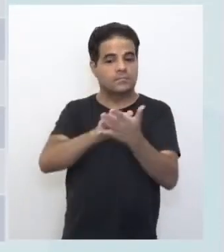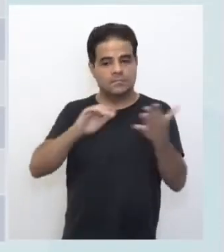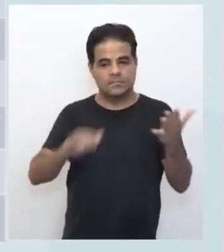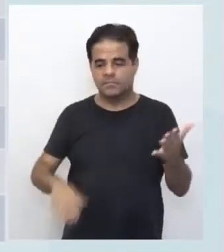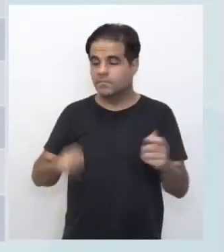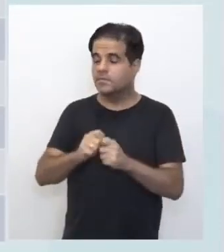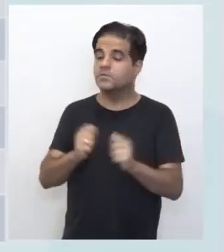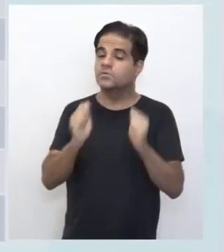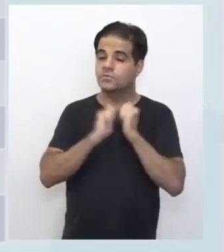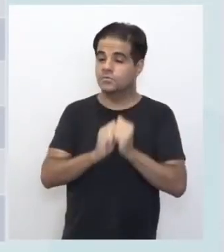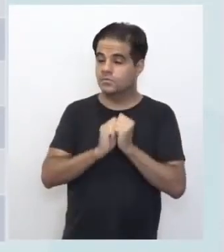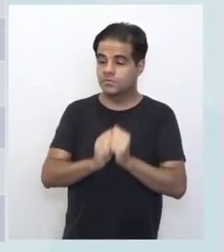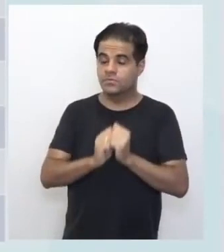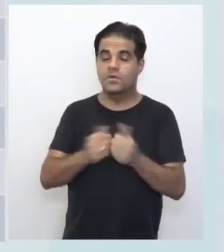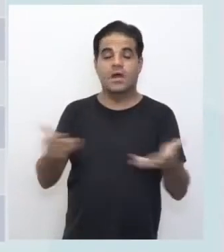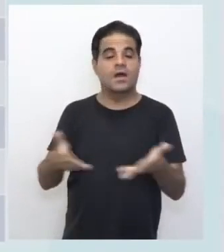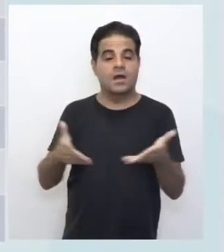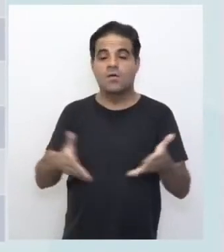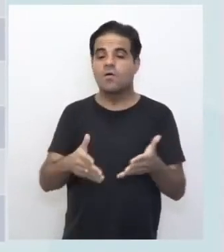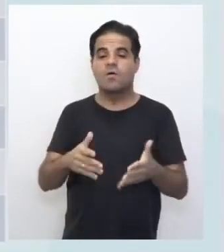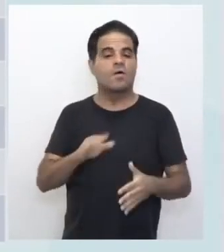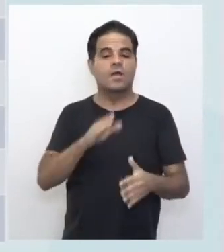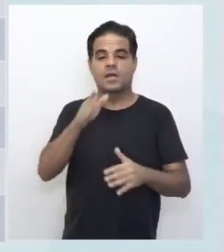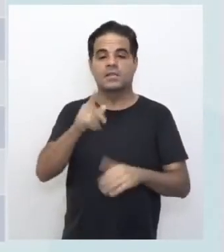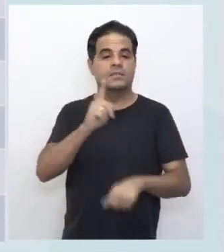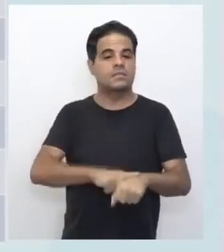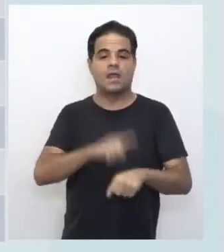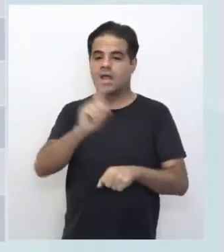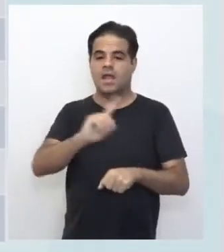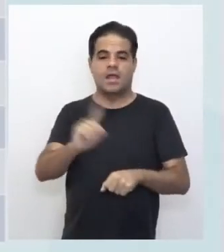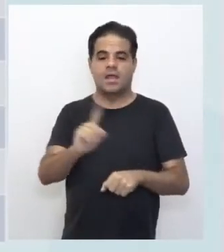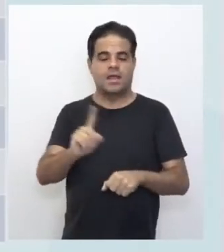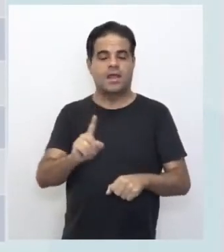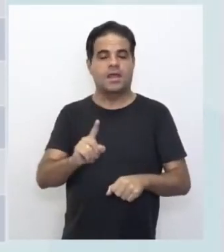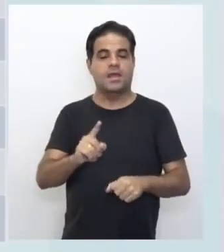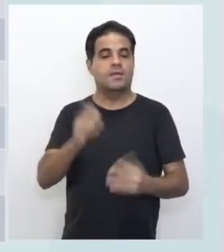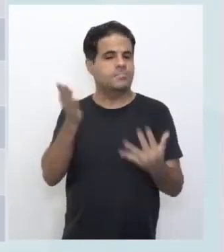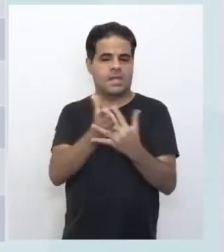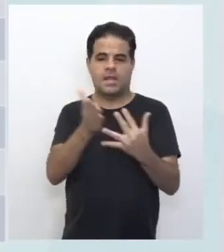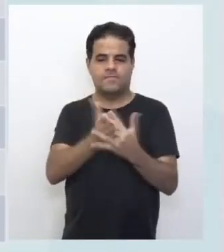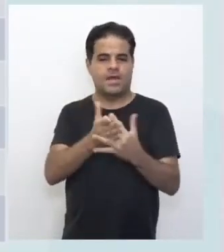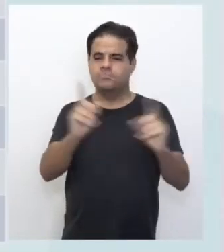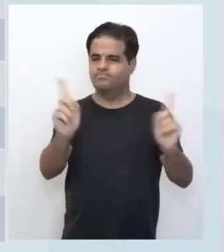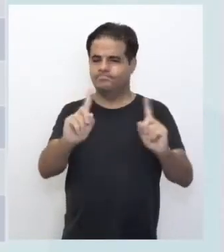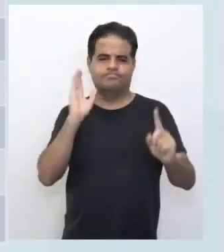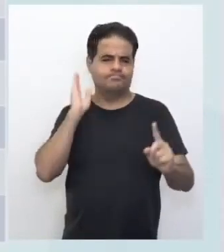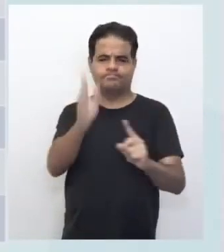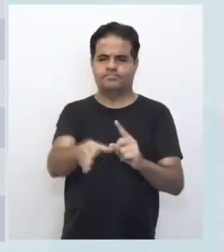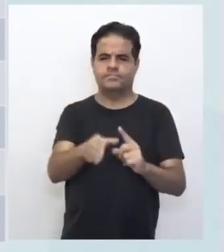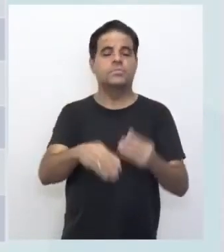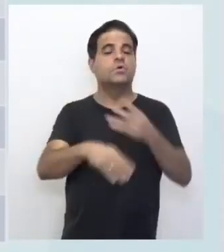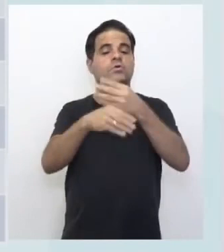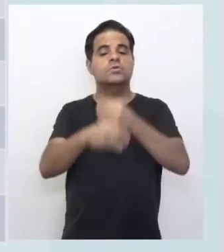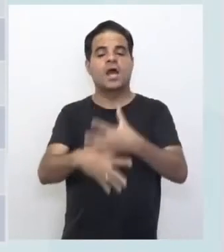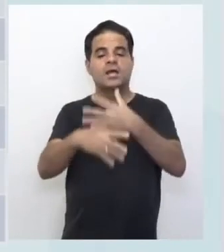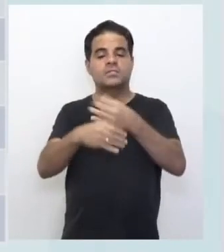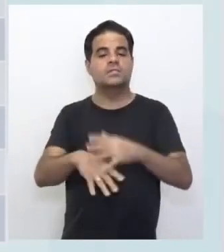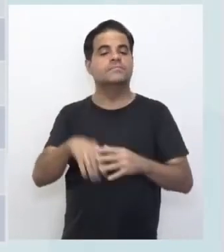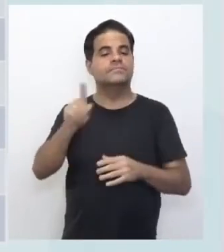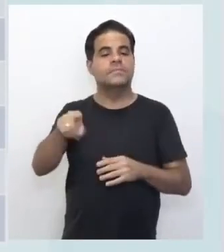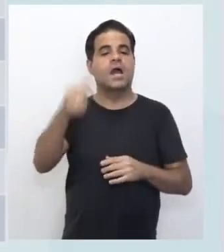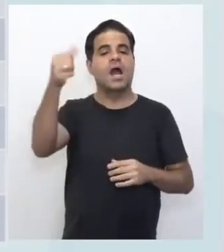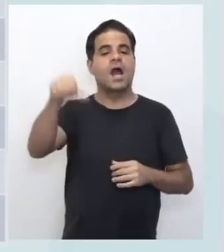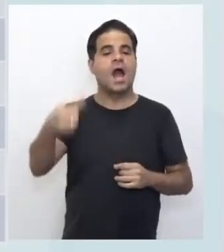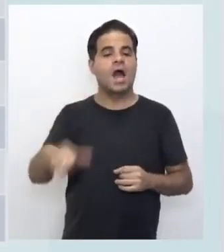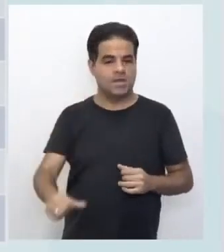comigo agora mesmo, sem tempo para poder de intervalo, tá? Vamos lá. O chat é o seguinte. Avalie